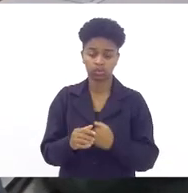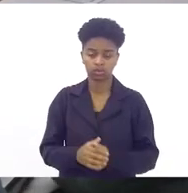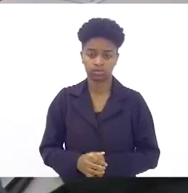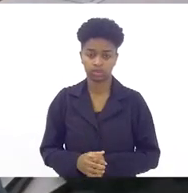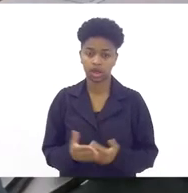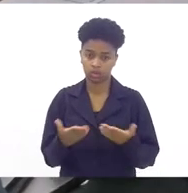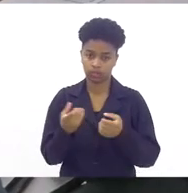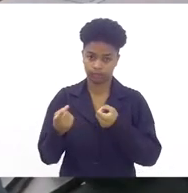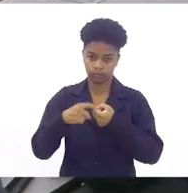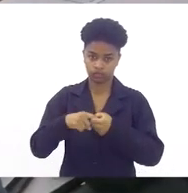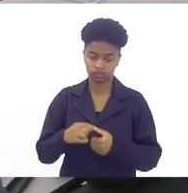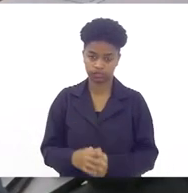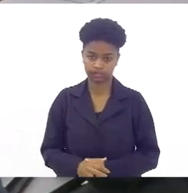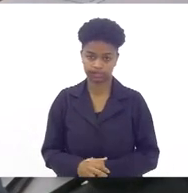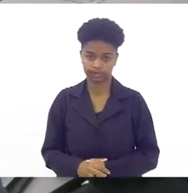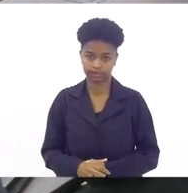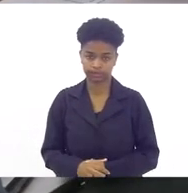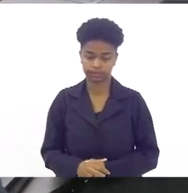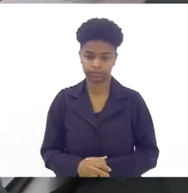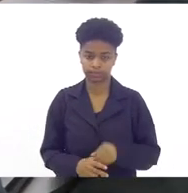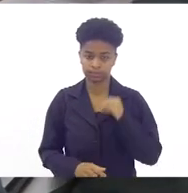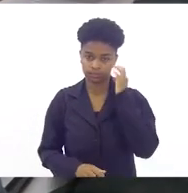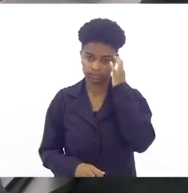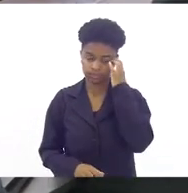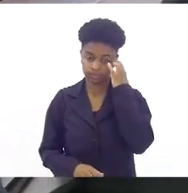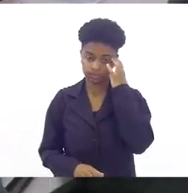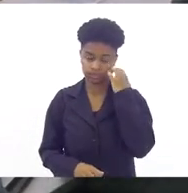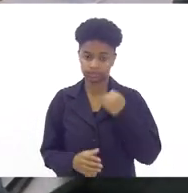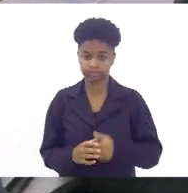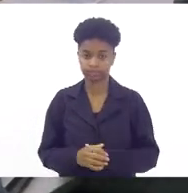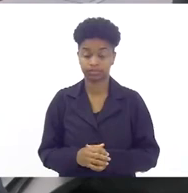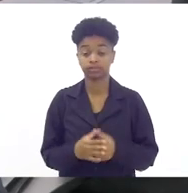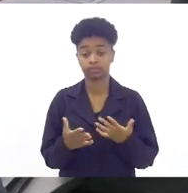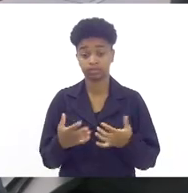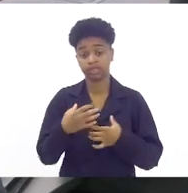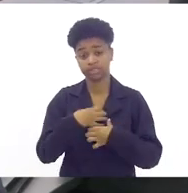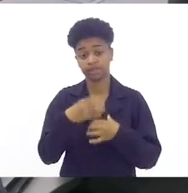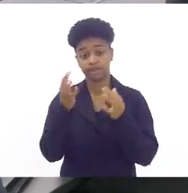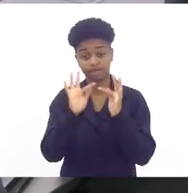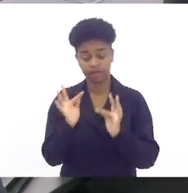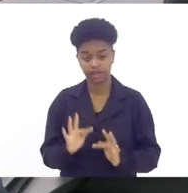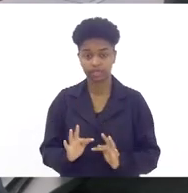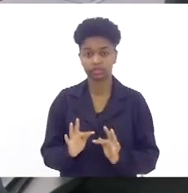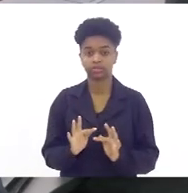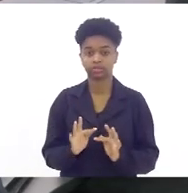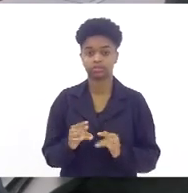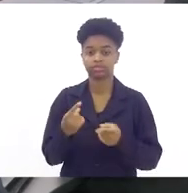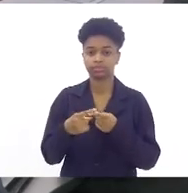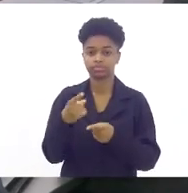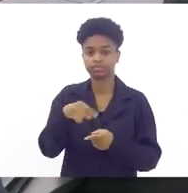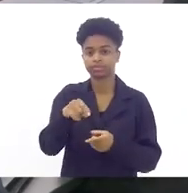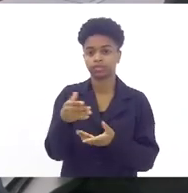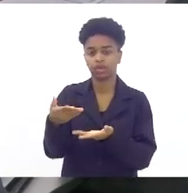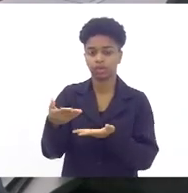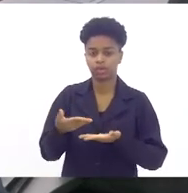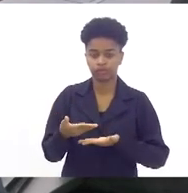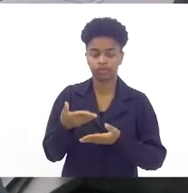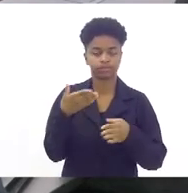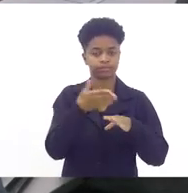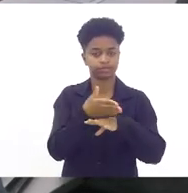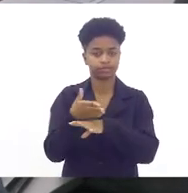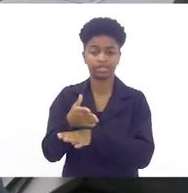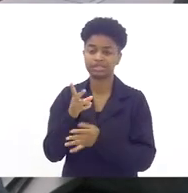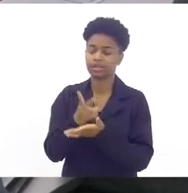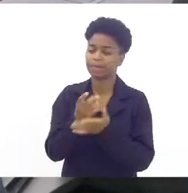pode continuar por favor tô muito feliz de ter sido convidado para esse espaço é sempre